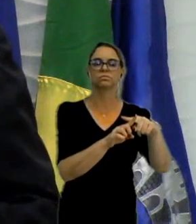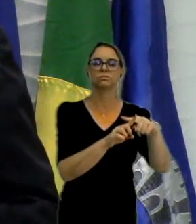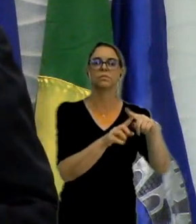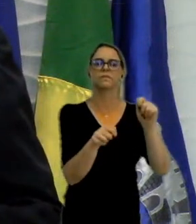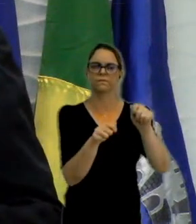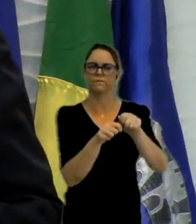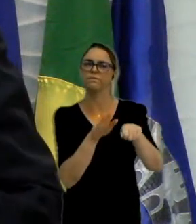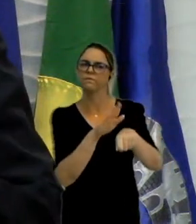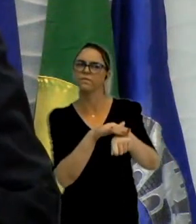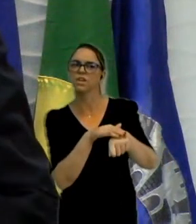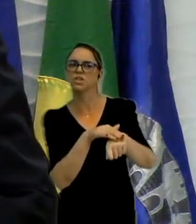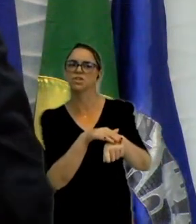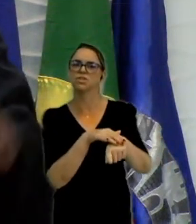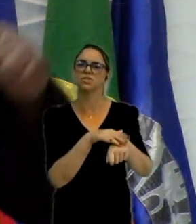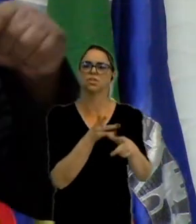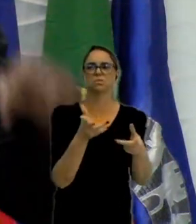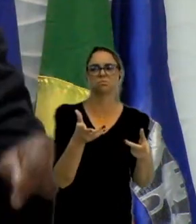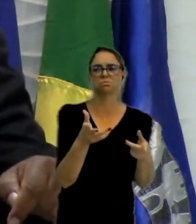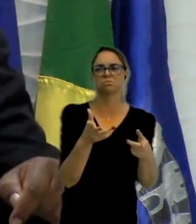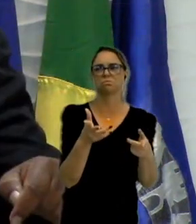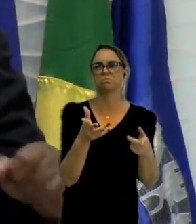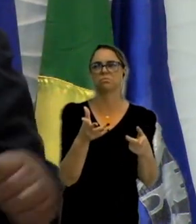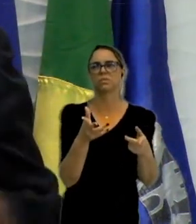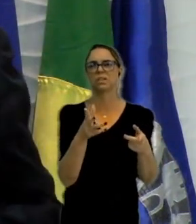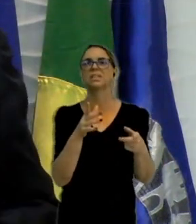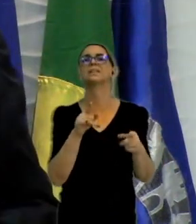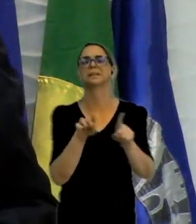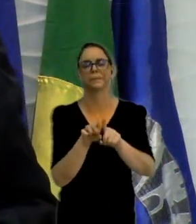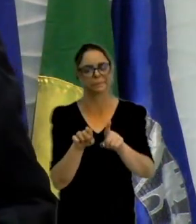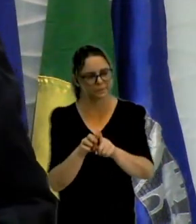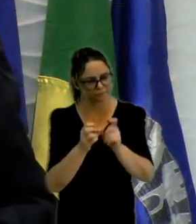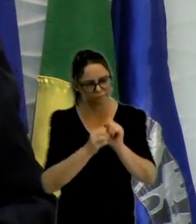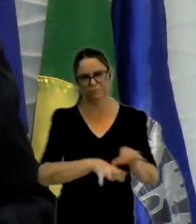fez. Aonde fez, já está todo estourado.